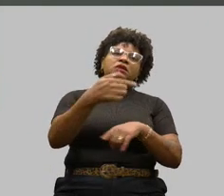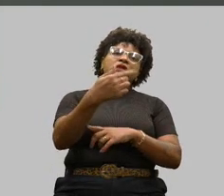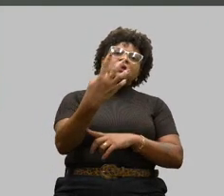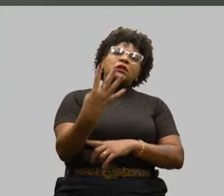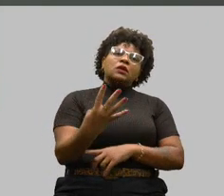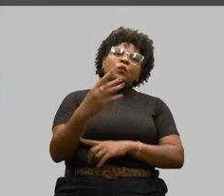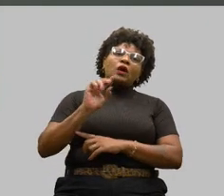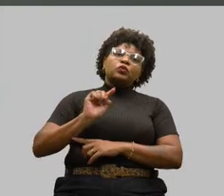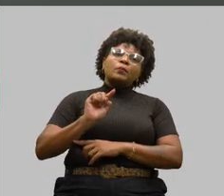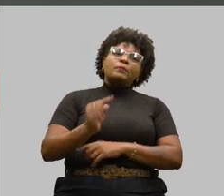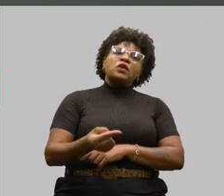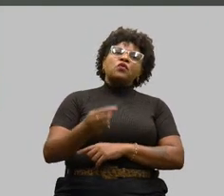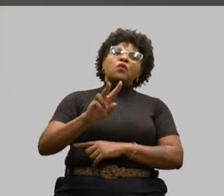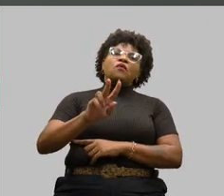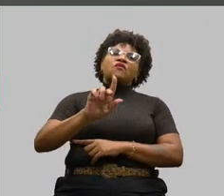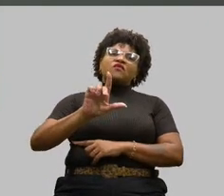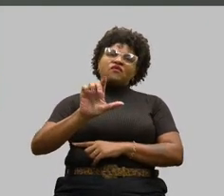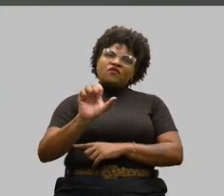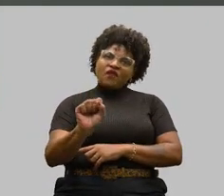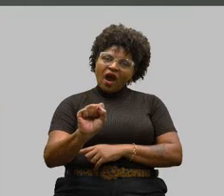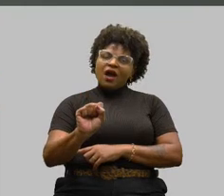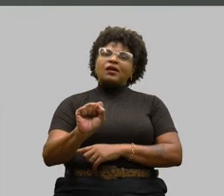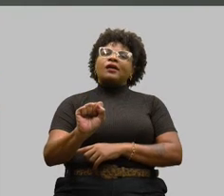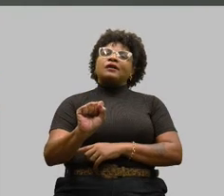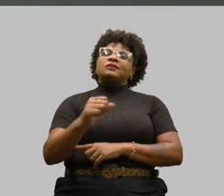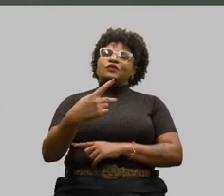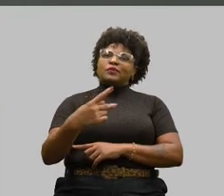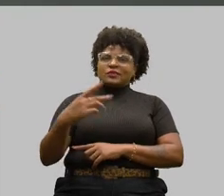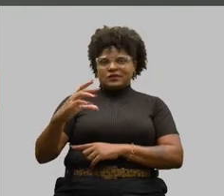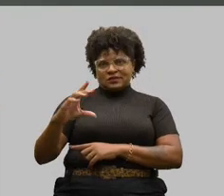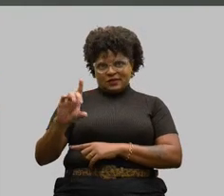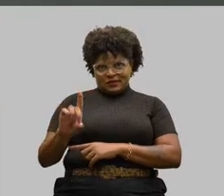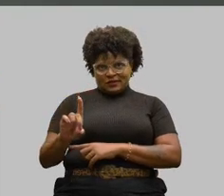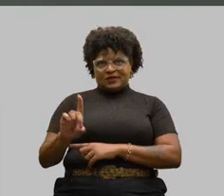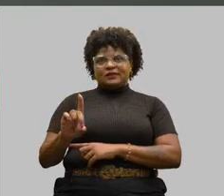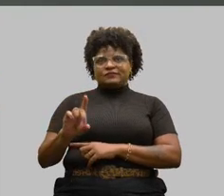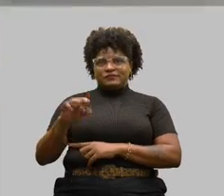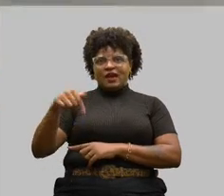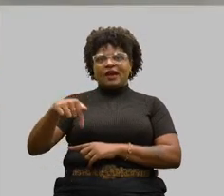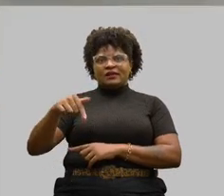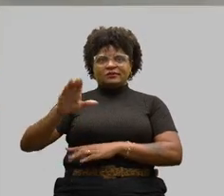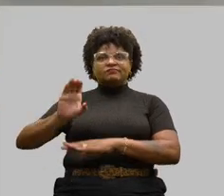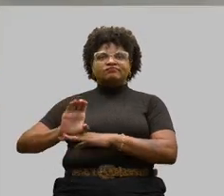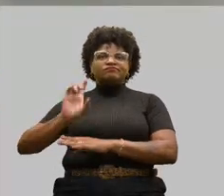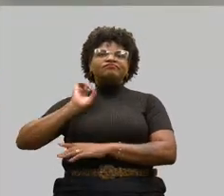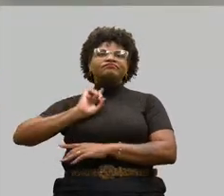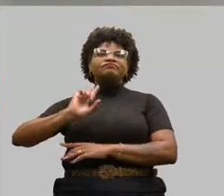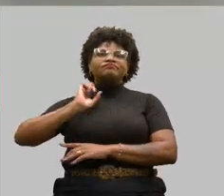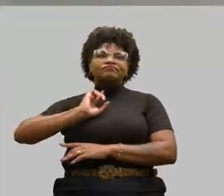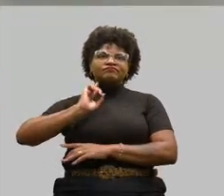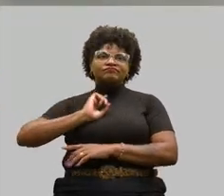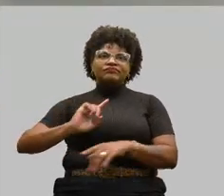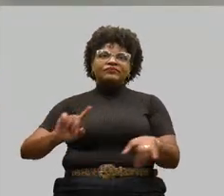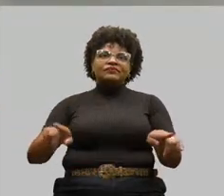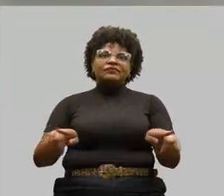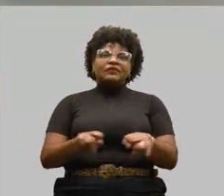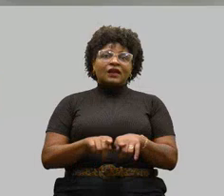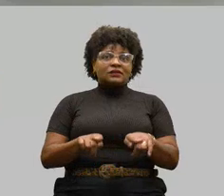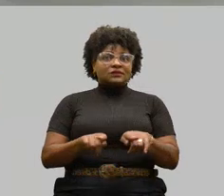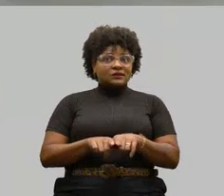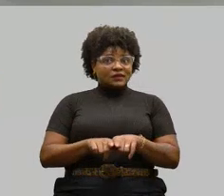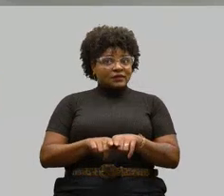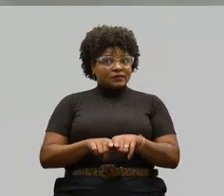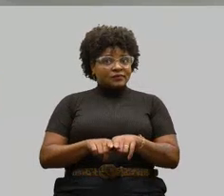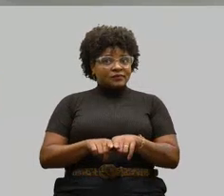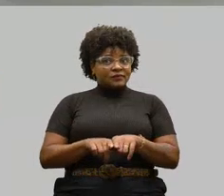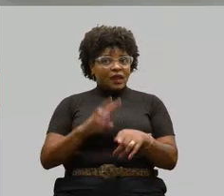mil vagas para pessoas com deficiência no estado de Minas Gerais e dessas aí eu vou ter que usar uma